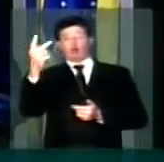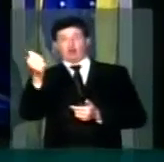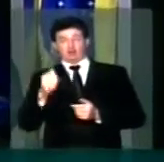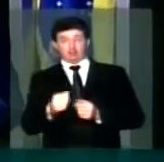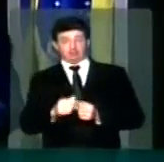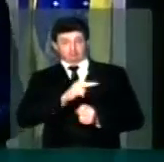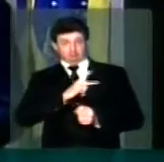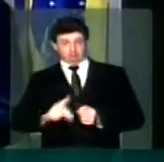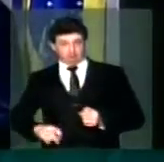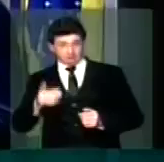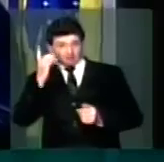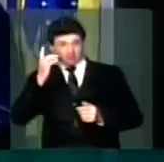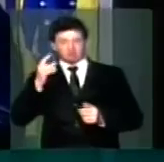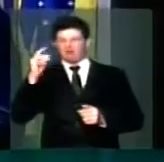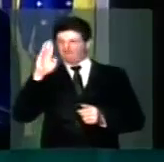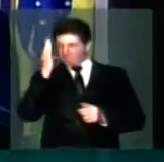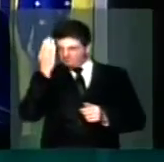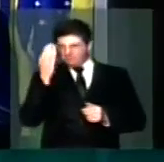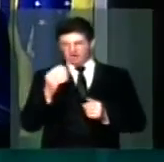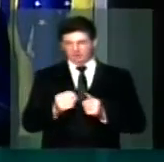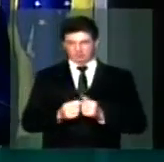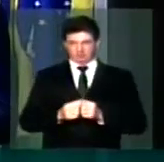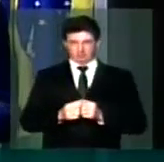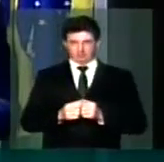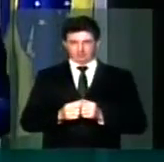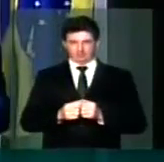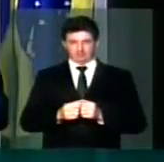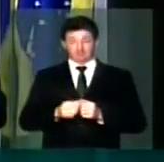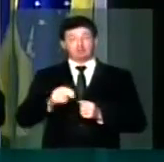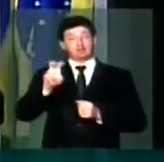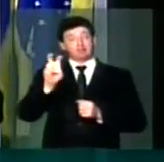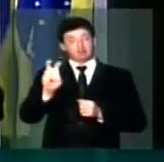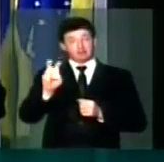República é falsa para